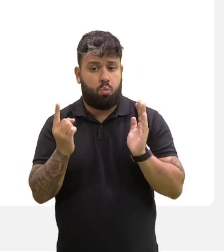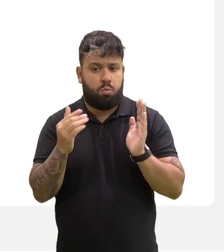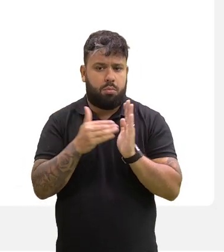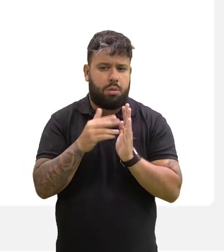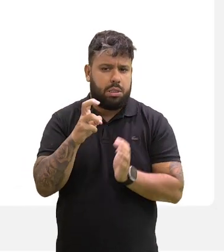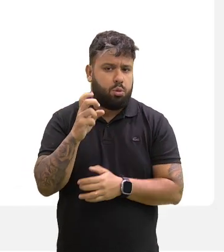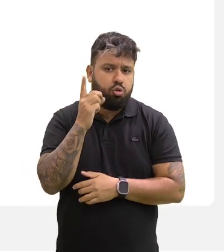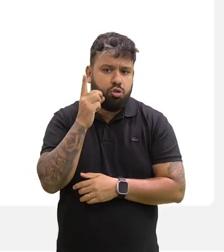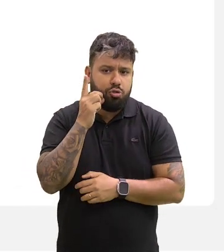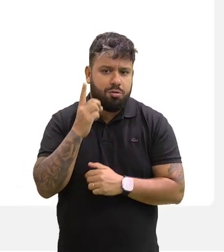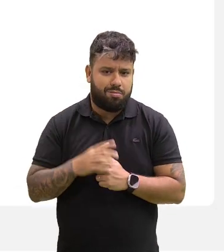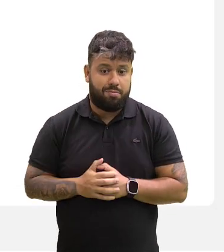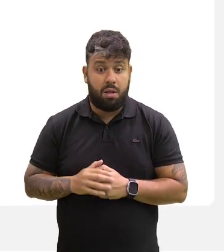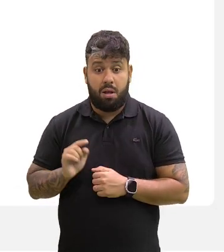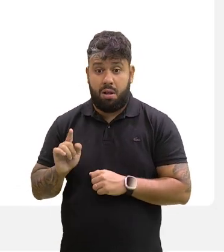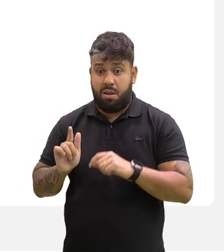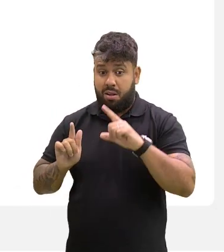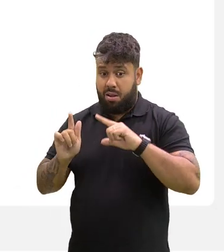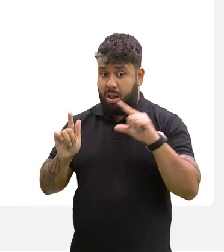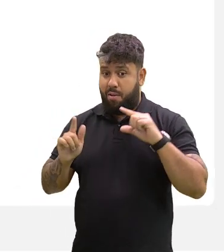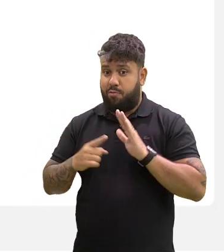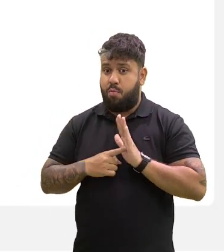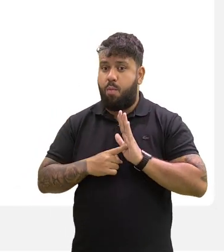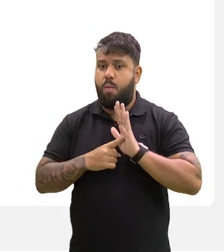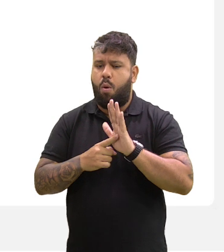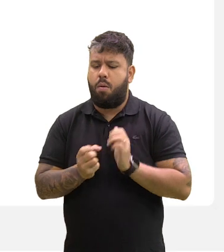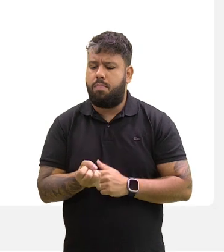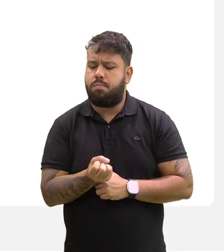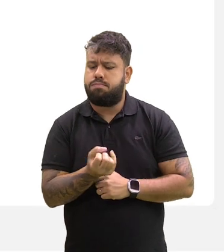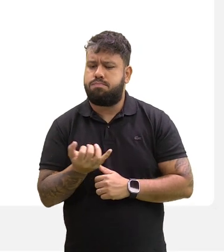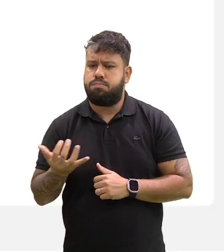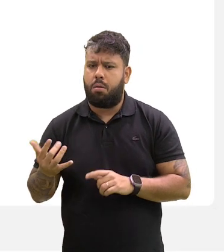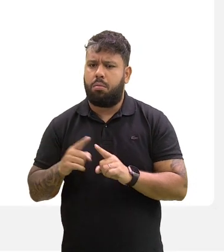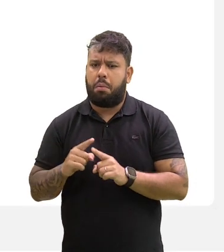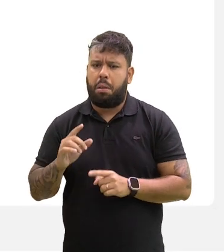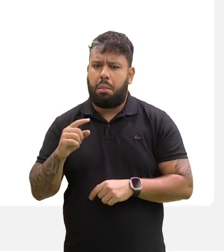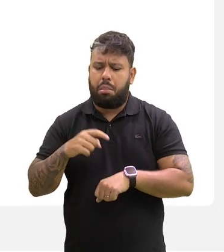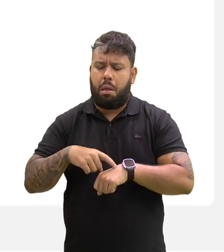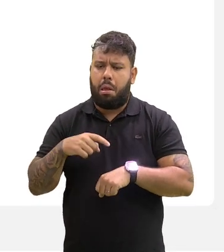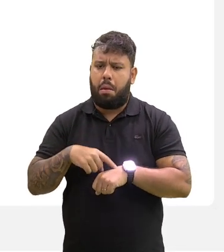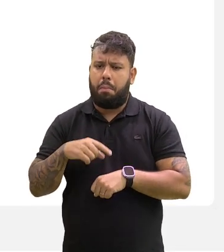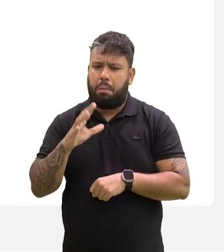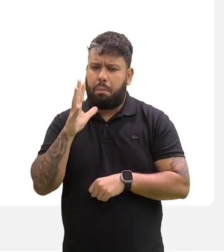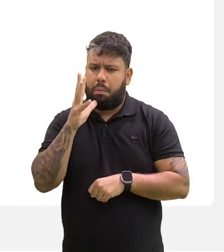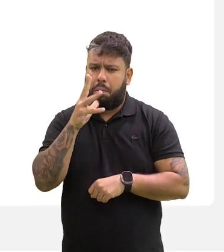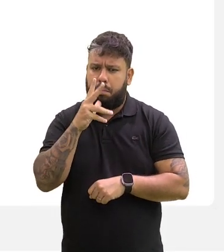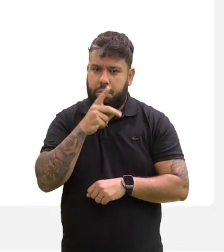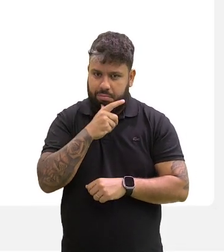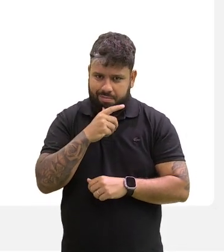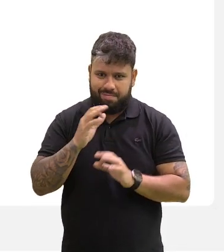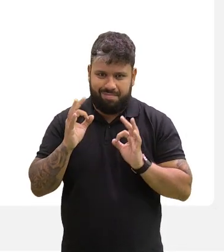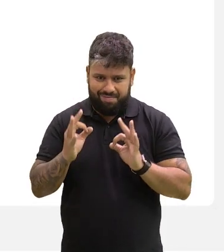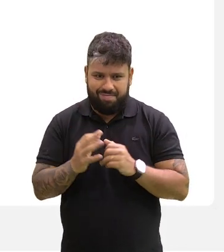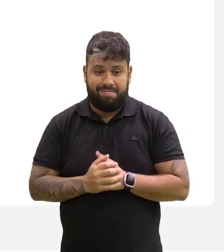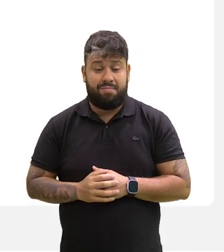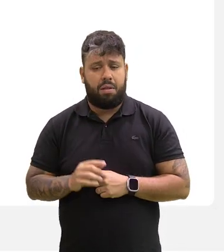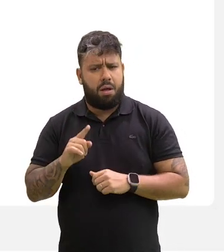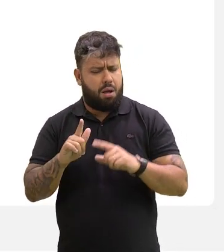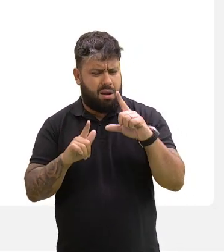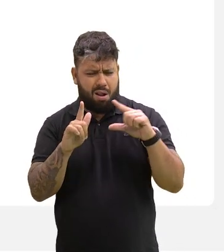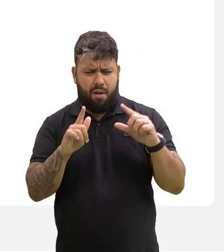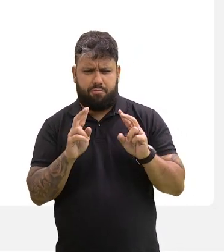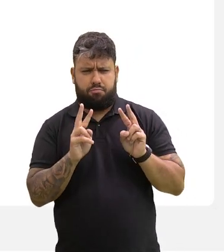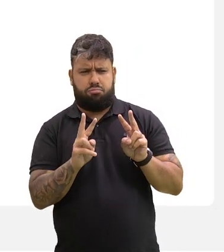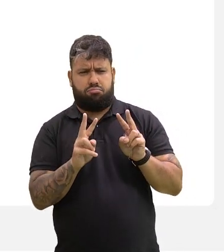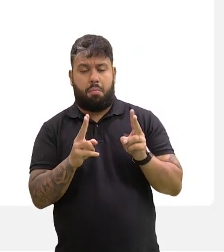E o gráfico registra os números de celulares pelo tempo em que demorou o reparo. A análise dos dados do gráfico revela